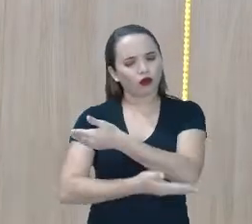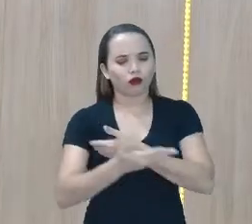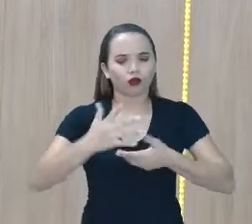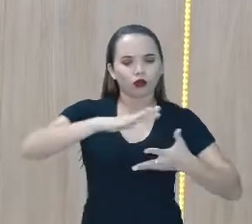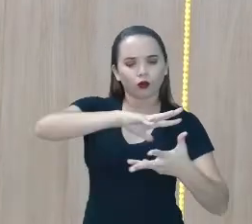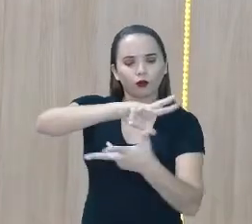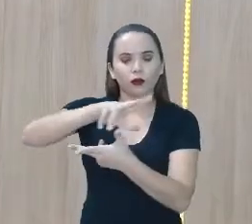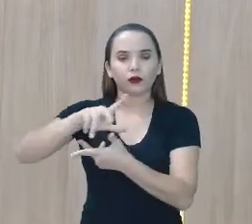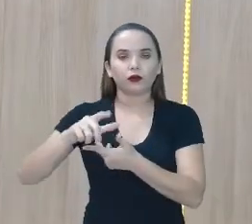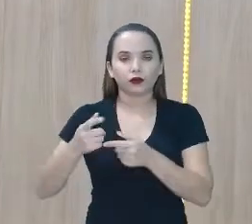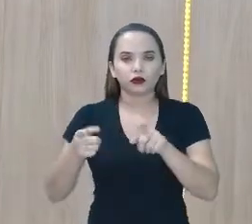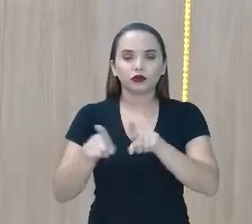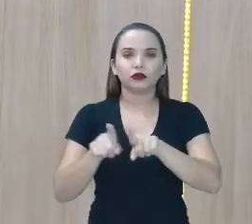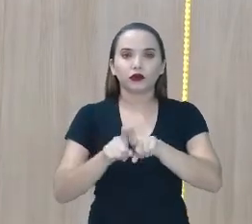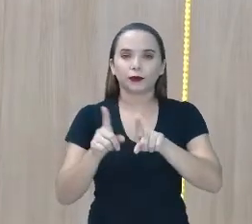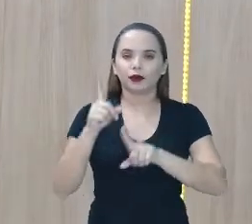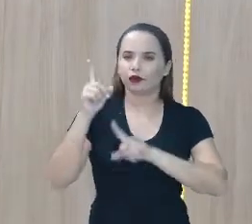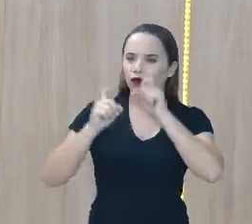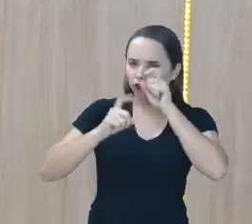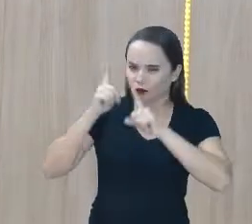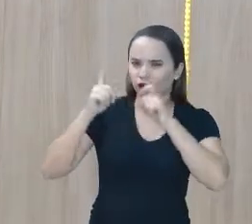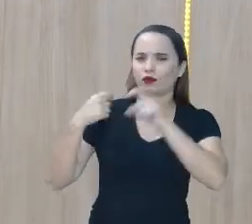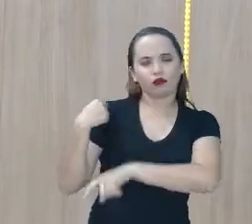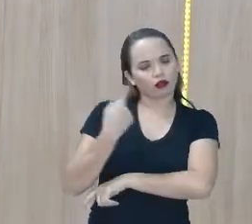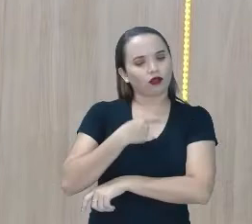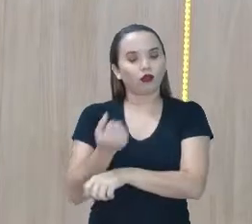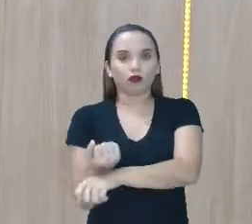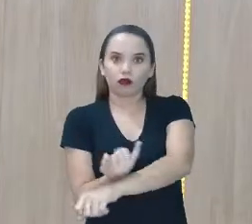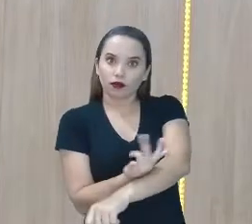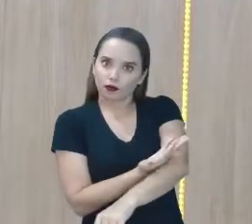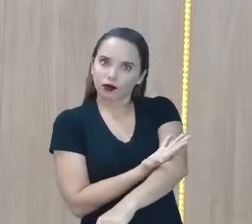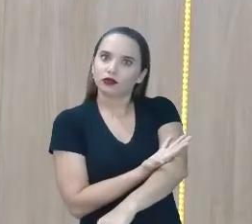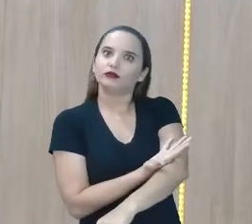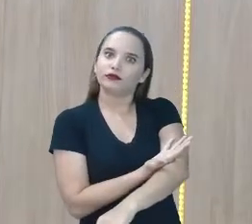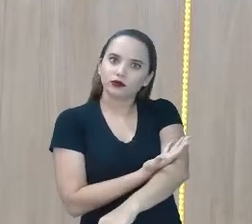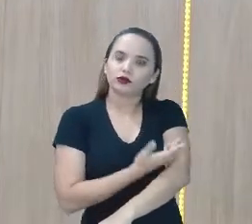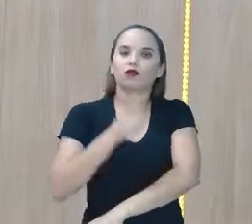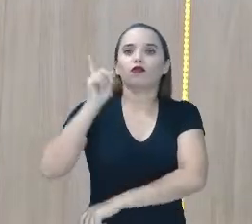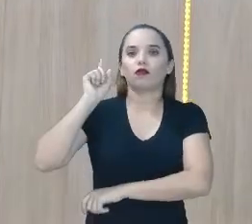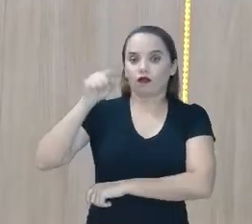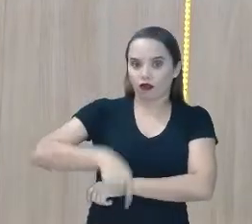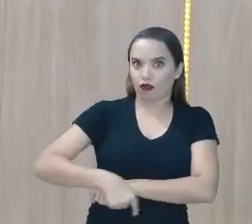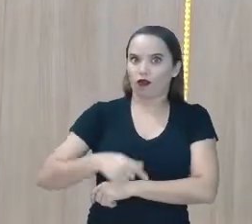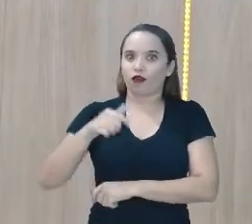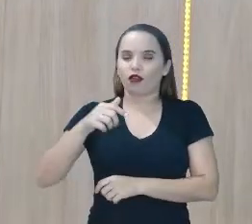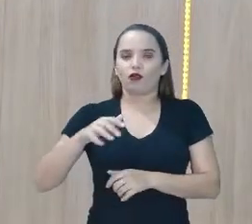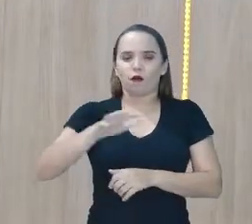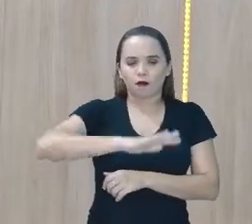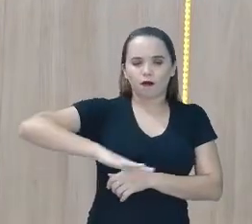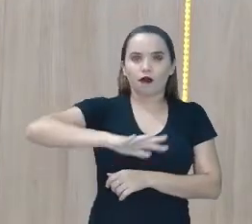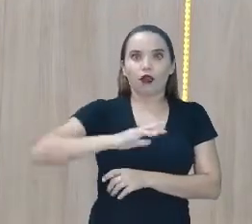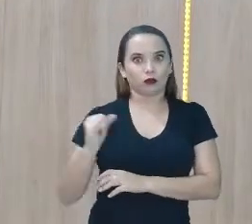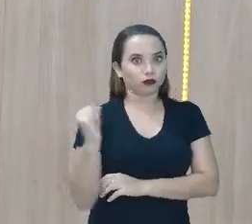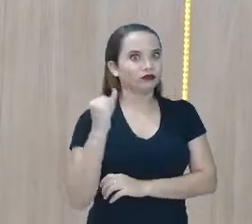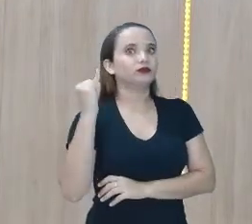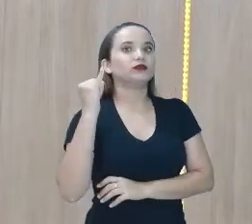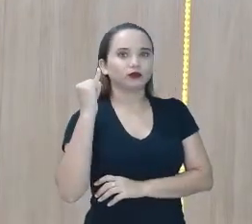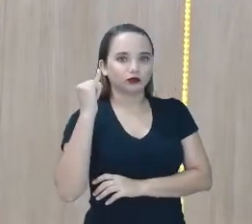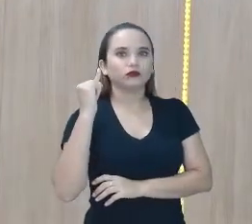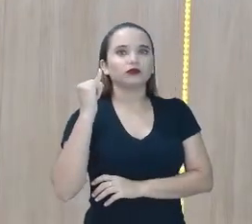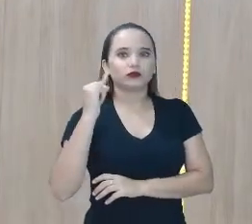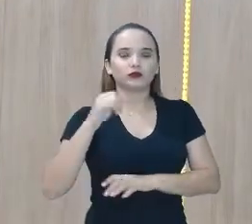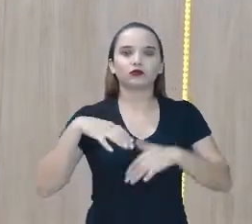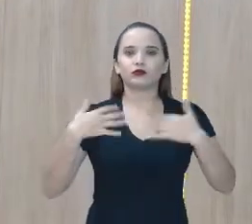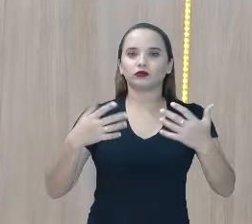o mundo, em relação à expressão das nossas emoções. Então, essa é uma das áreas importantes, a